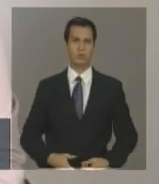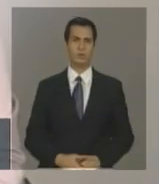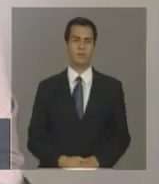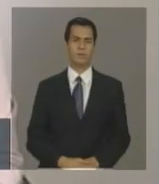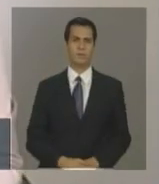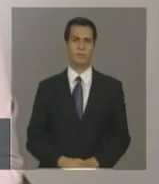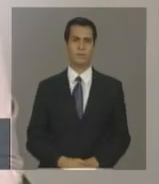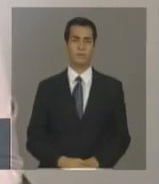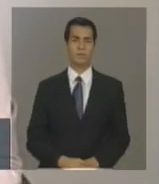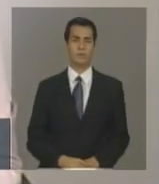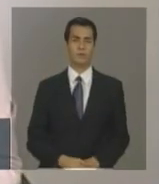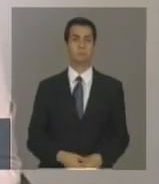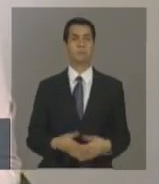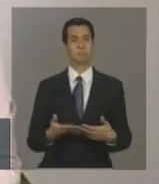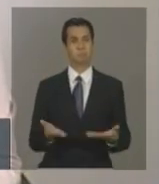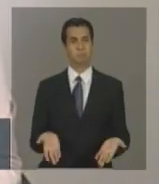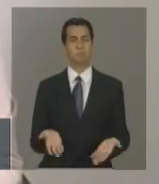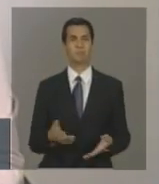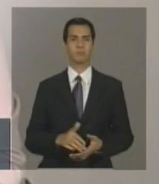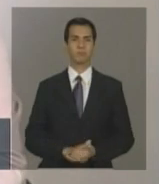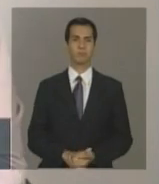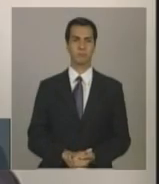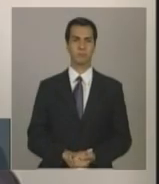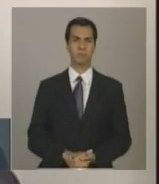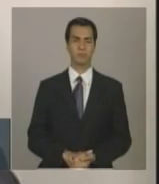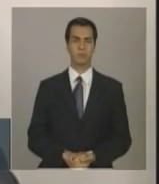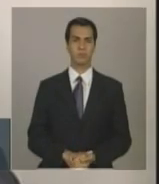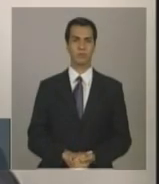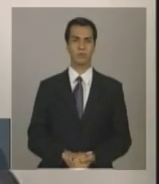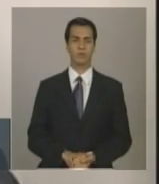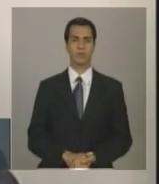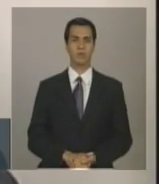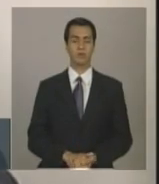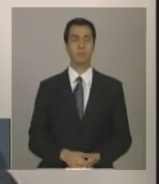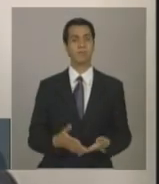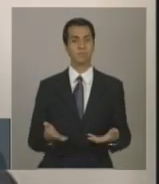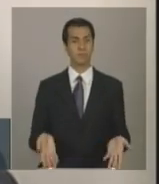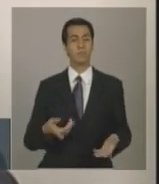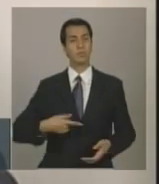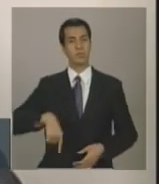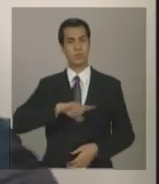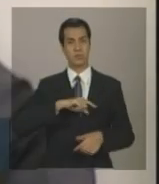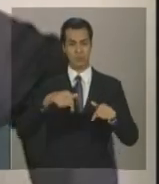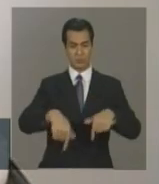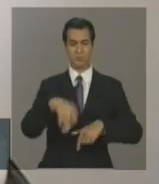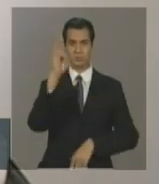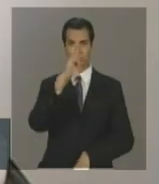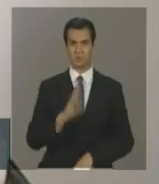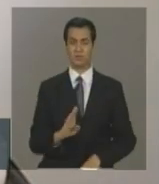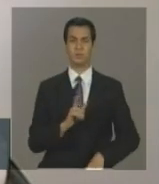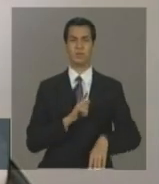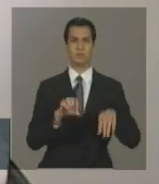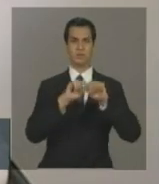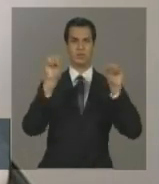Diante desta questão, nós temos um sistema no Brasil complexo,